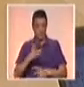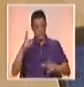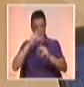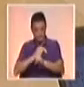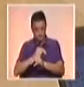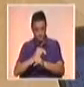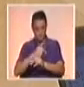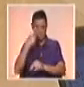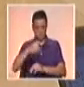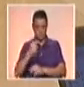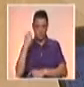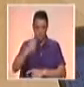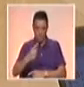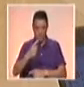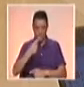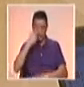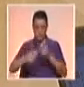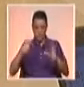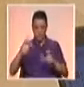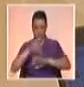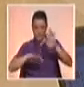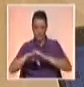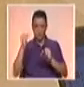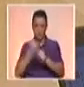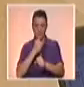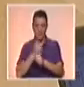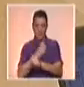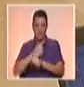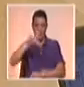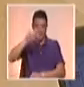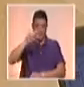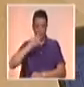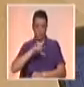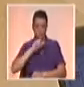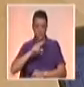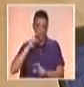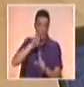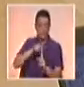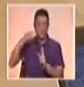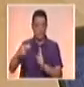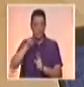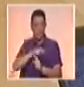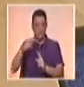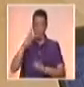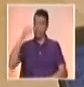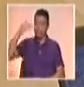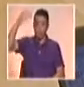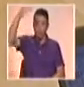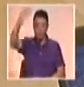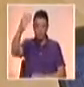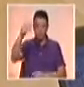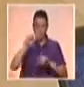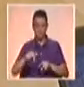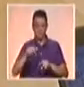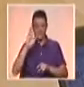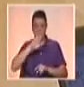De haver pouca também, gente também a fazer esse trabalho, seria? Sim, possivelmente também. Lá está a perspectiva de um futuro, de